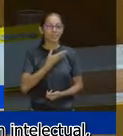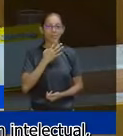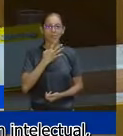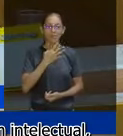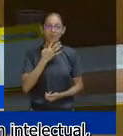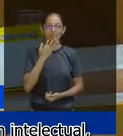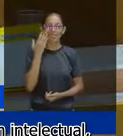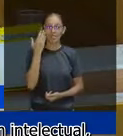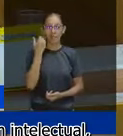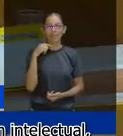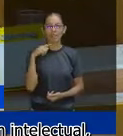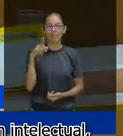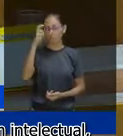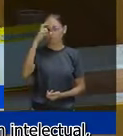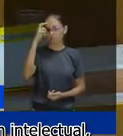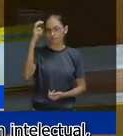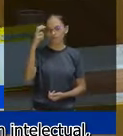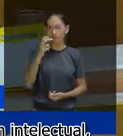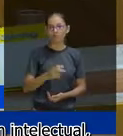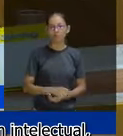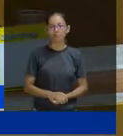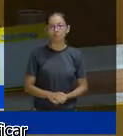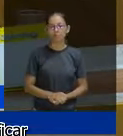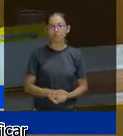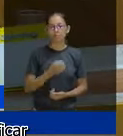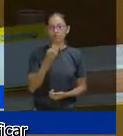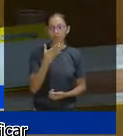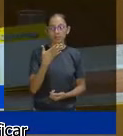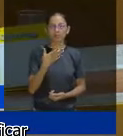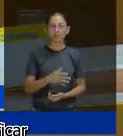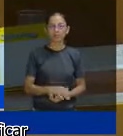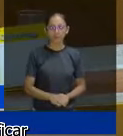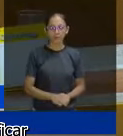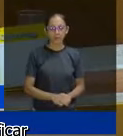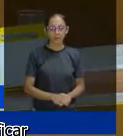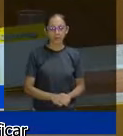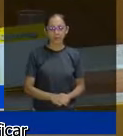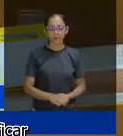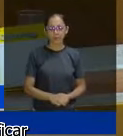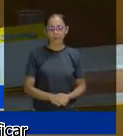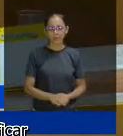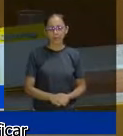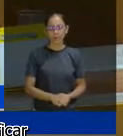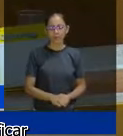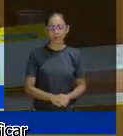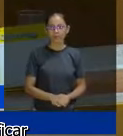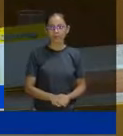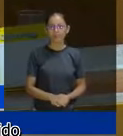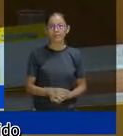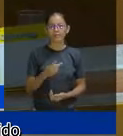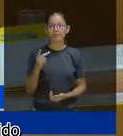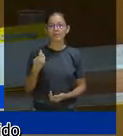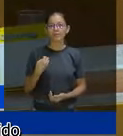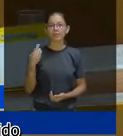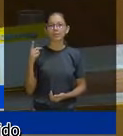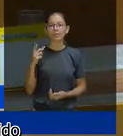um intelectual, né, um homem que lia muito, e eu tive o prazer de ficar registrado na história da vida dele por